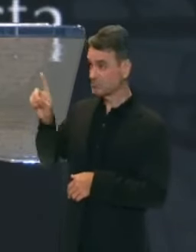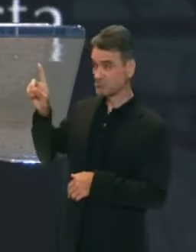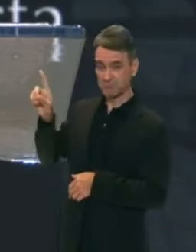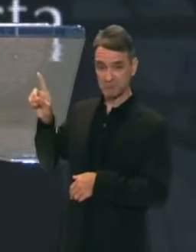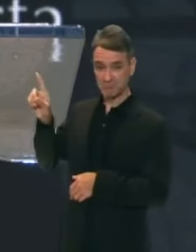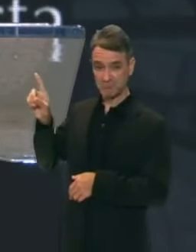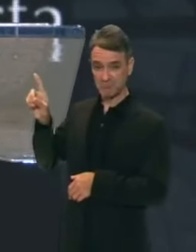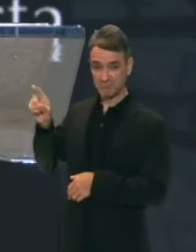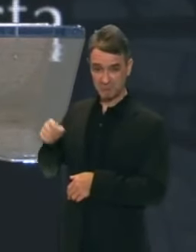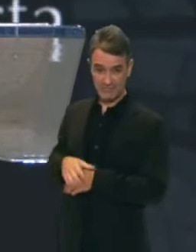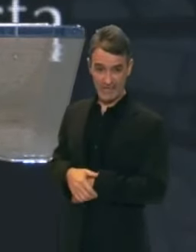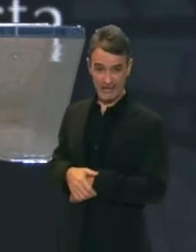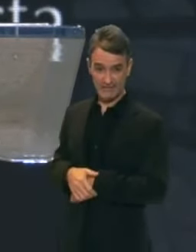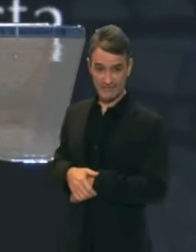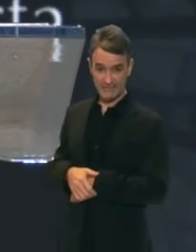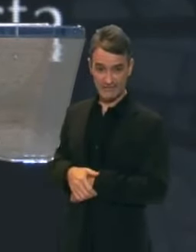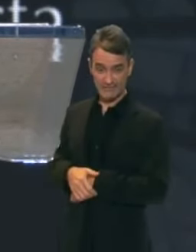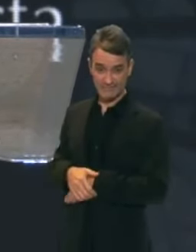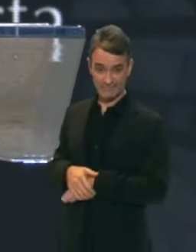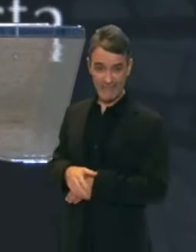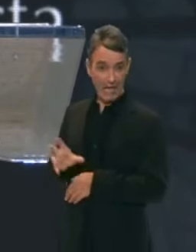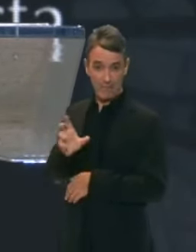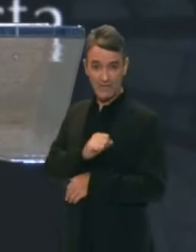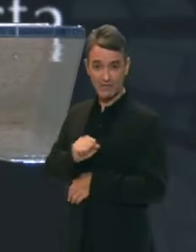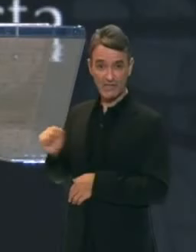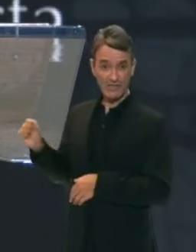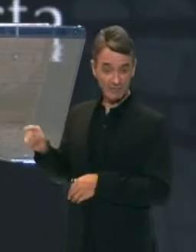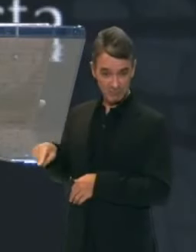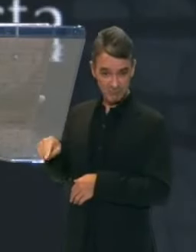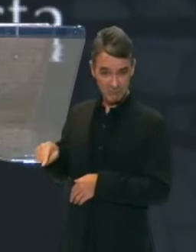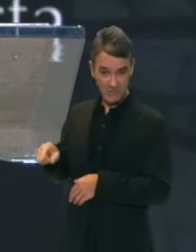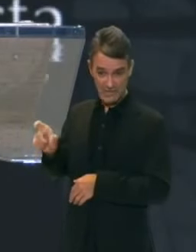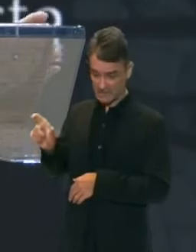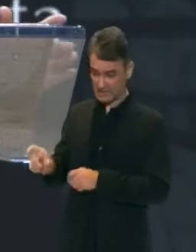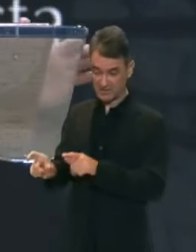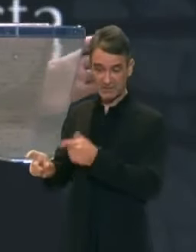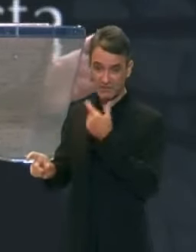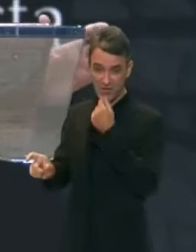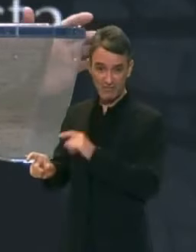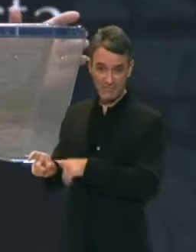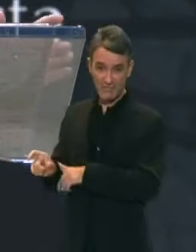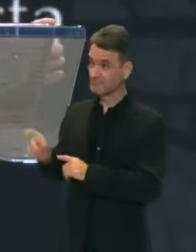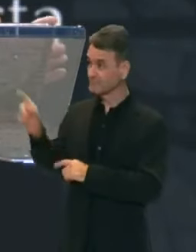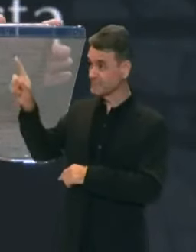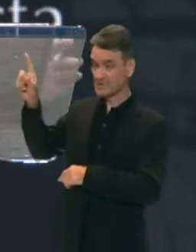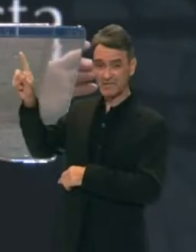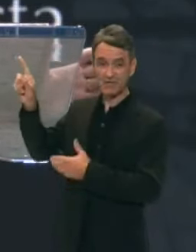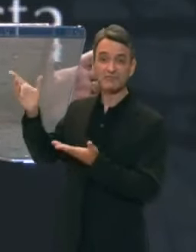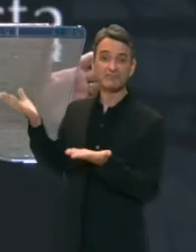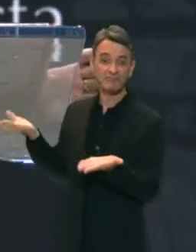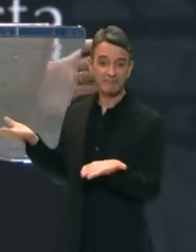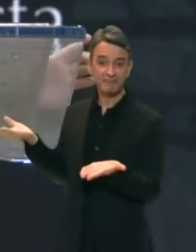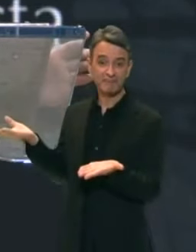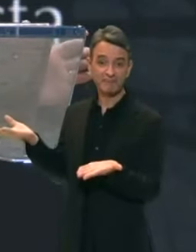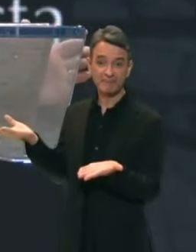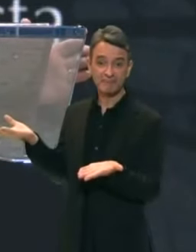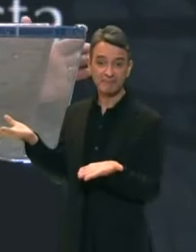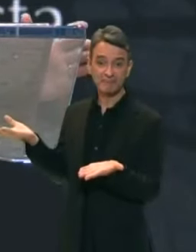Nossa, eu estava na cama, deitado, assistindo a pregação, mas como se eu tivesse dado uns 3 passos para trás, assim, eu